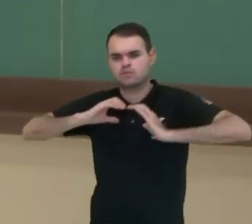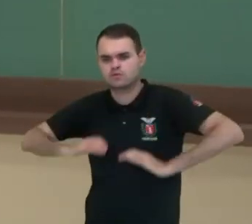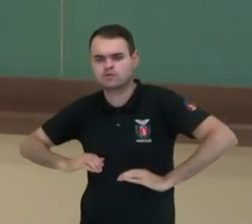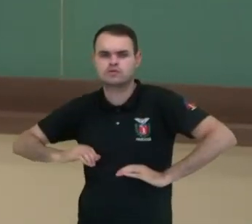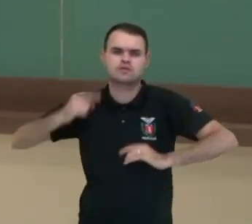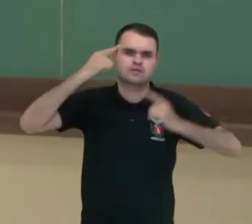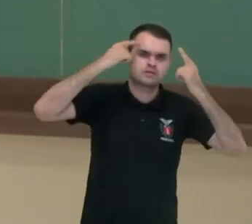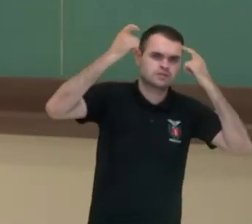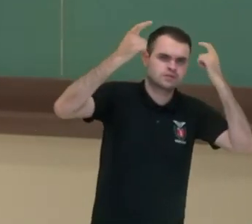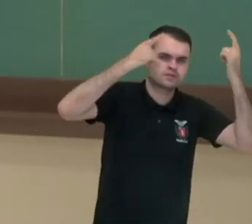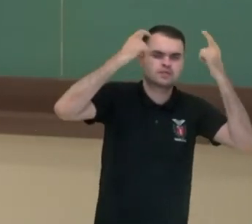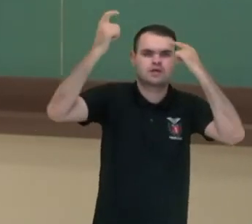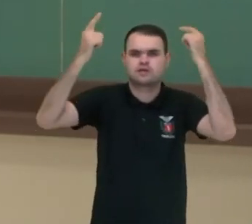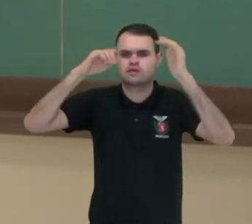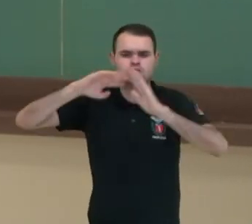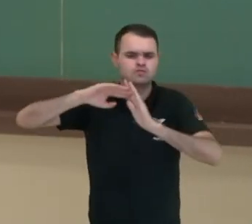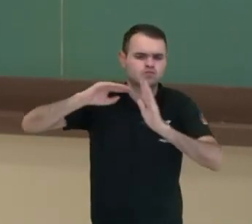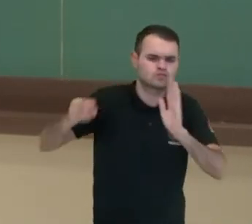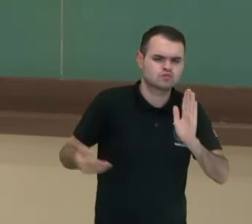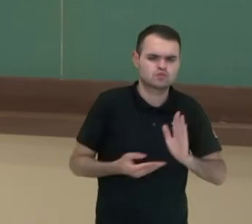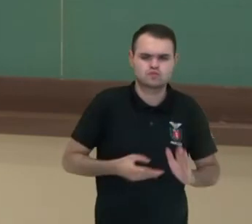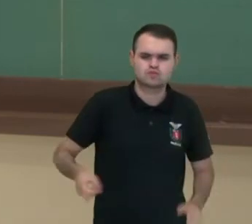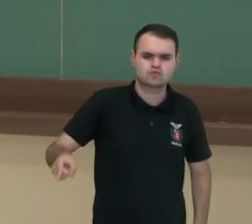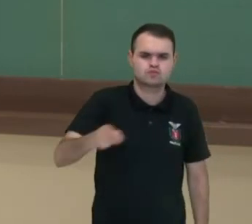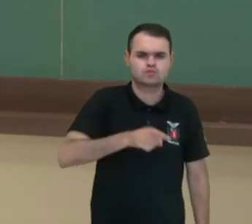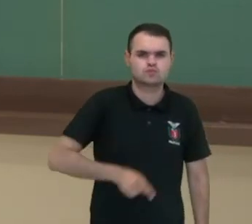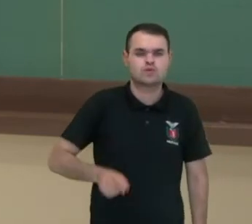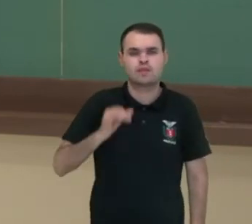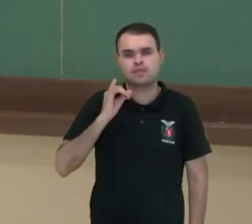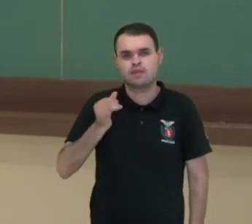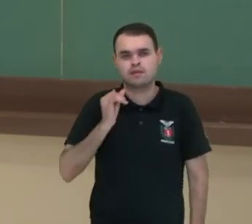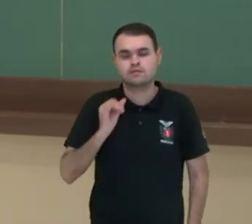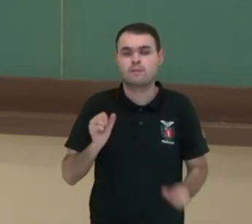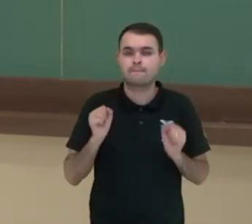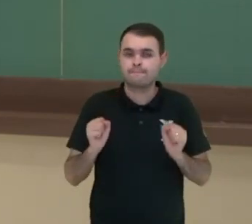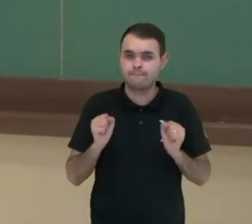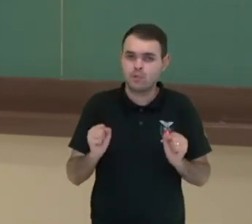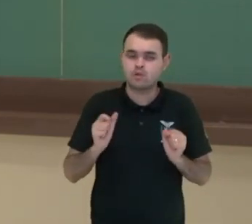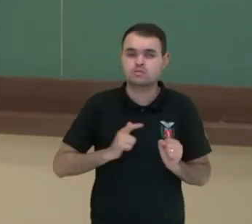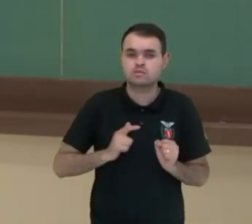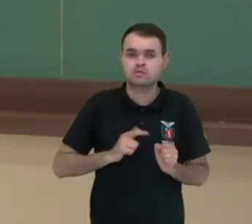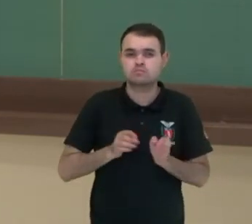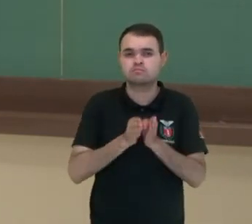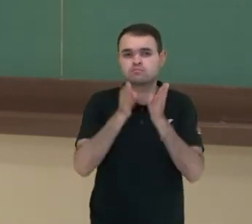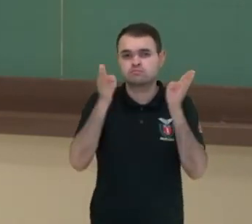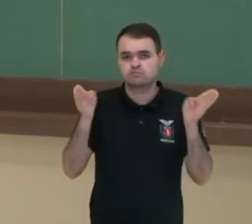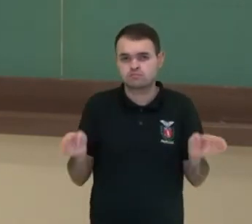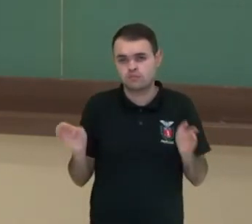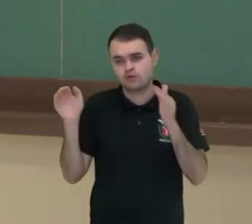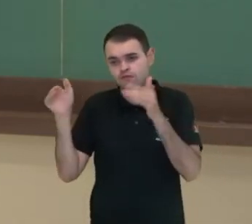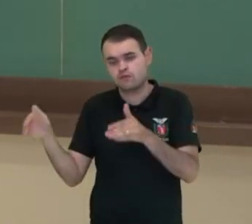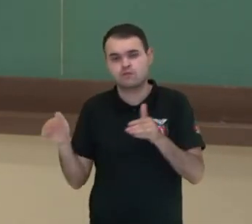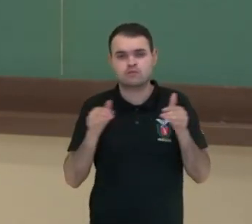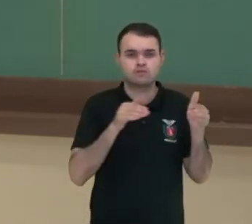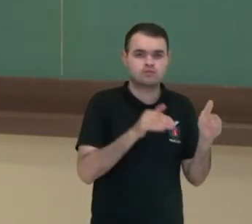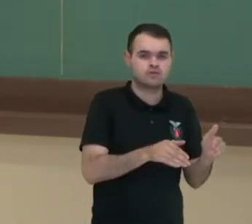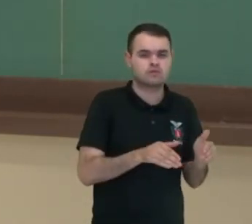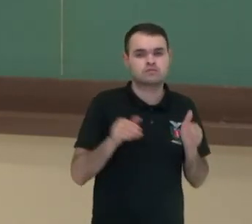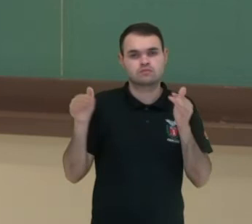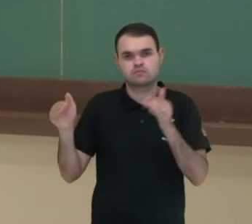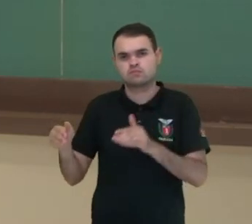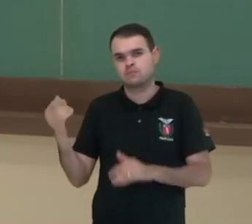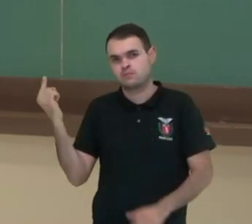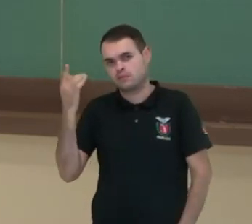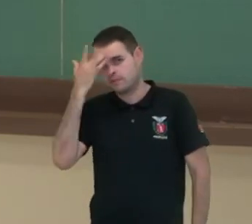das ideias. E essa narração, geralmente, ela pode ter dois focos narrativos, tanto em